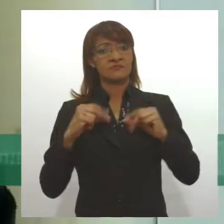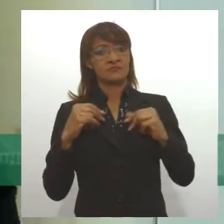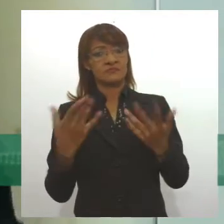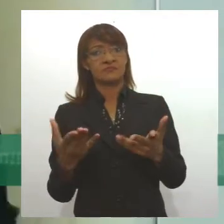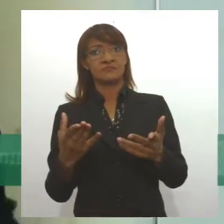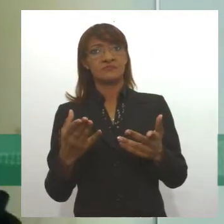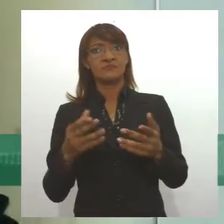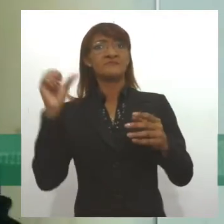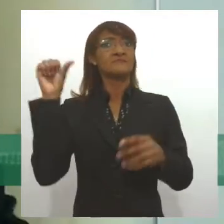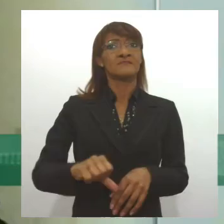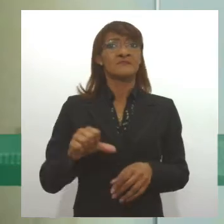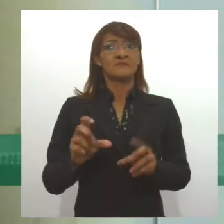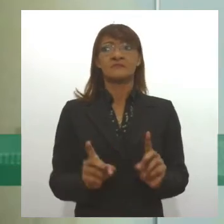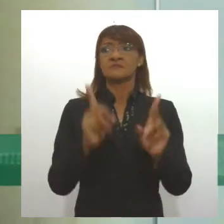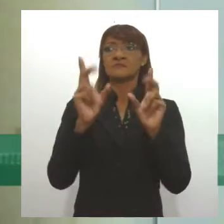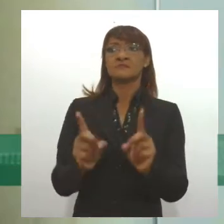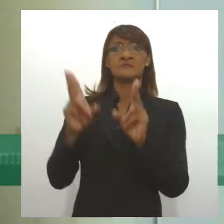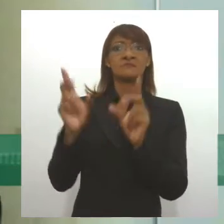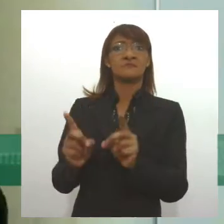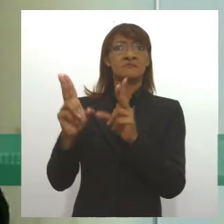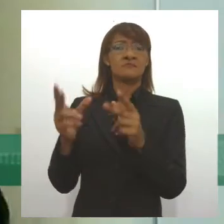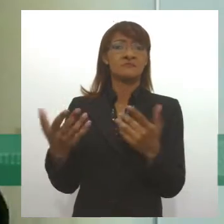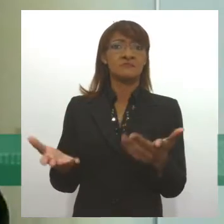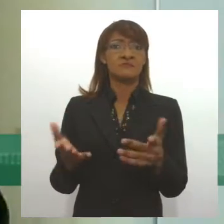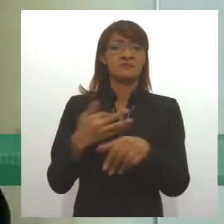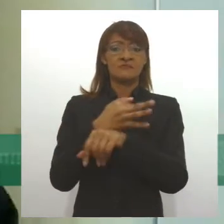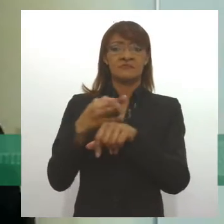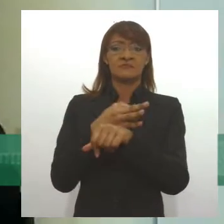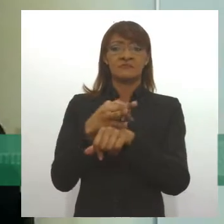férias. E aí vai criando toda